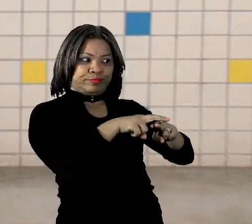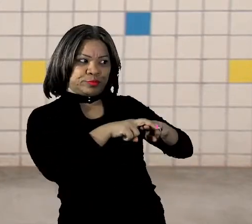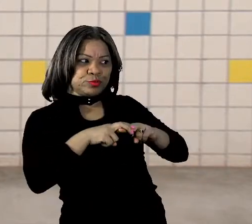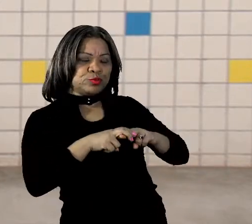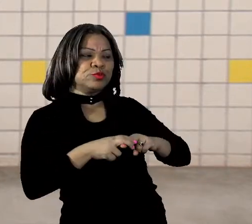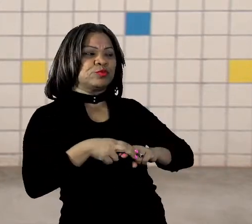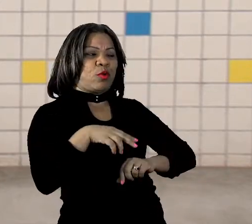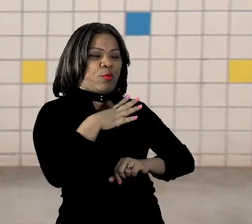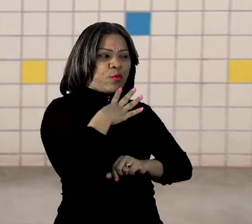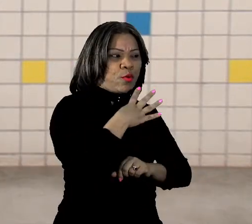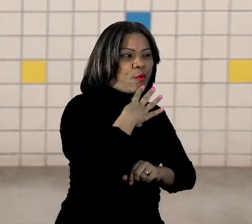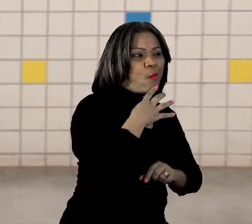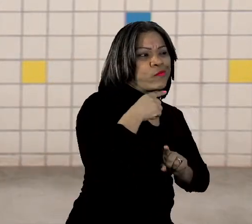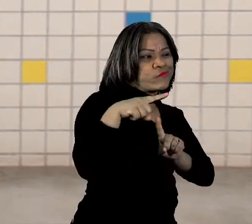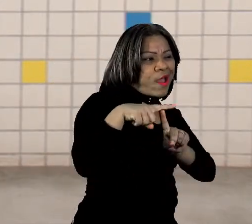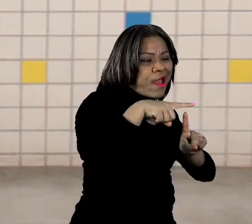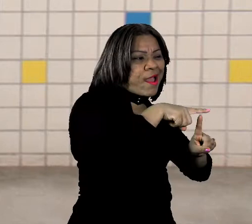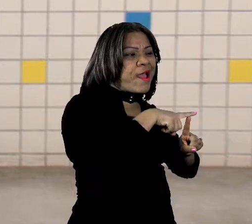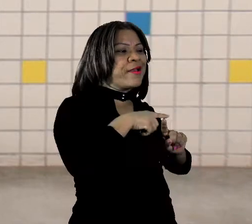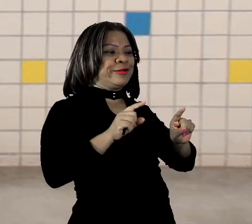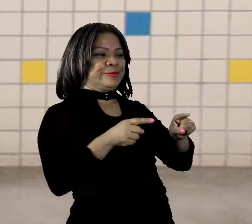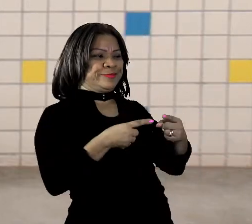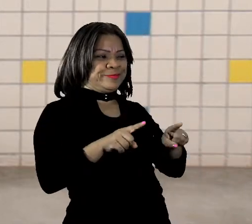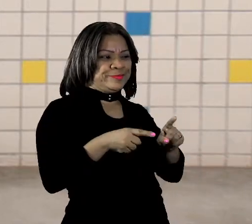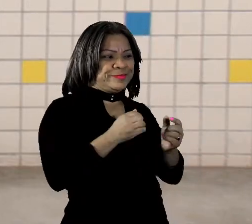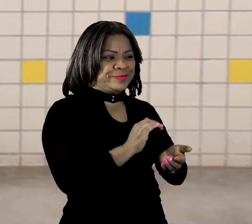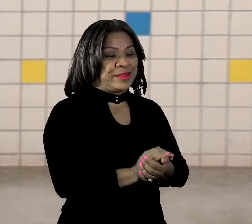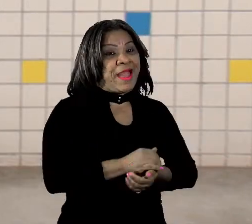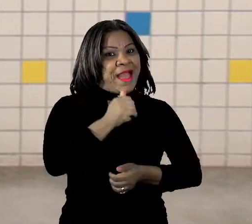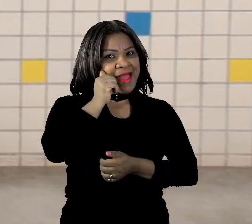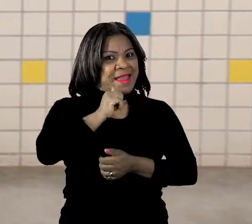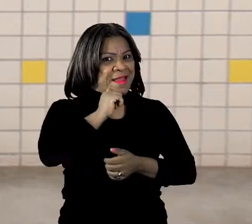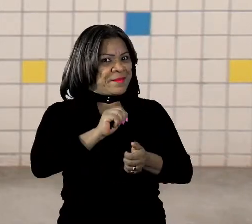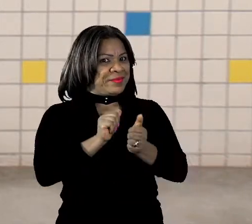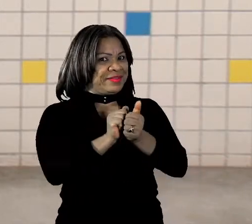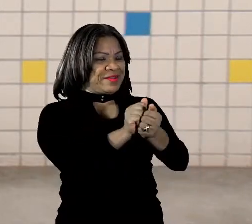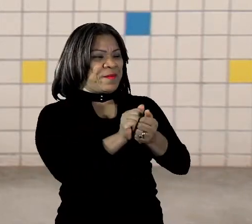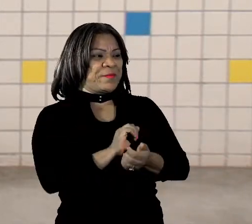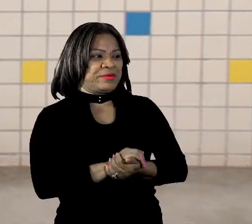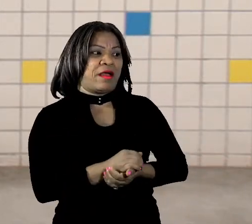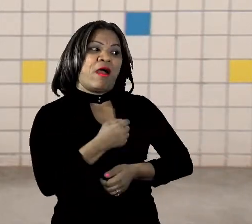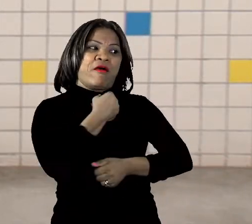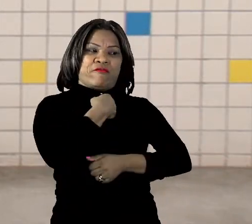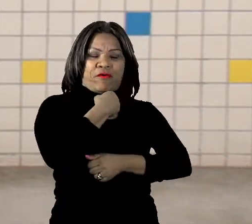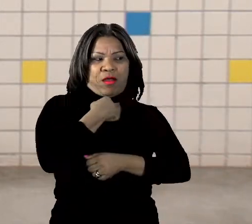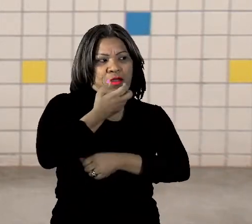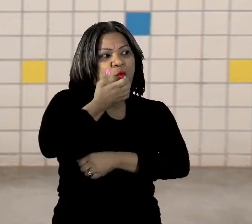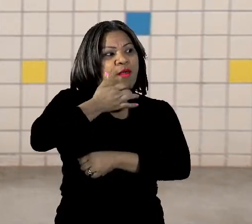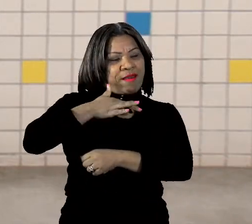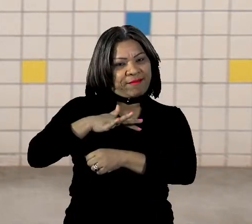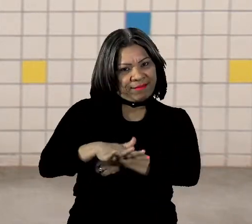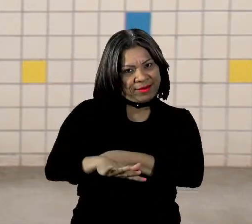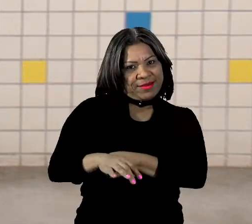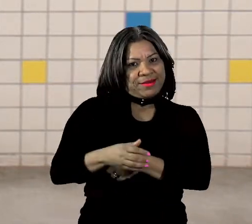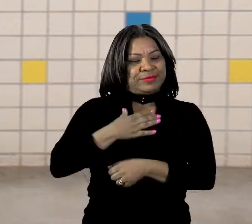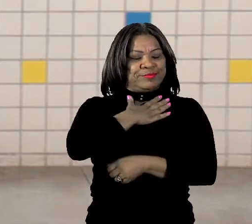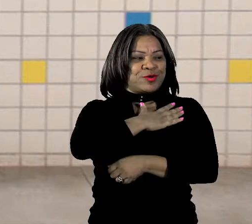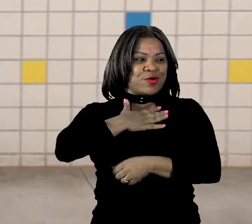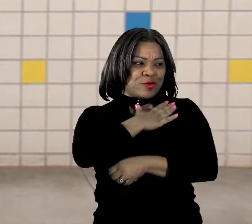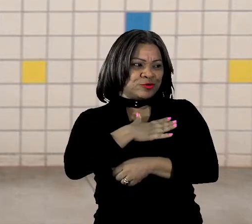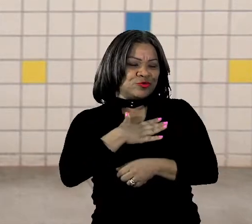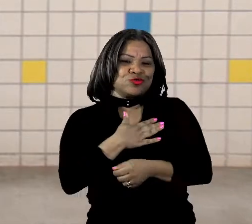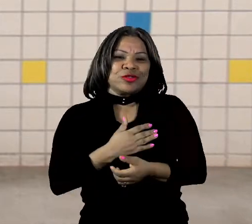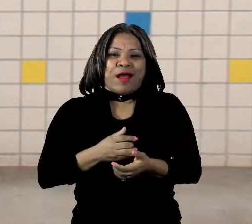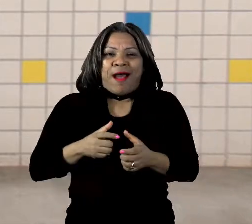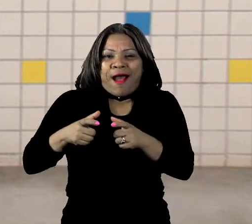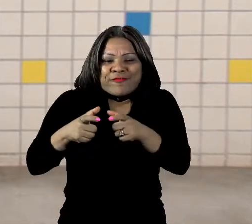todos os tipos de música. E a Sandra complementa: quando eu era criança, gostava de uns disquinhos coloridos de